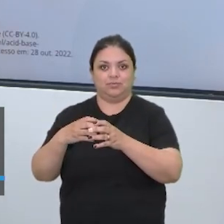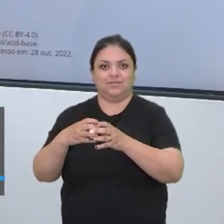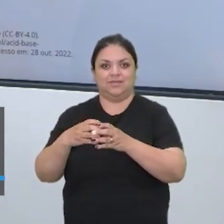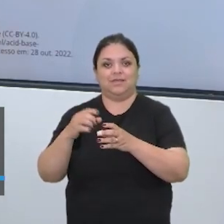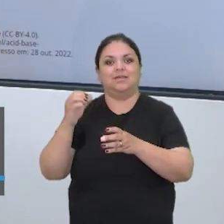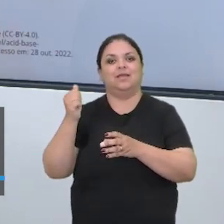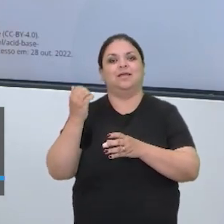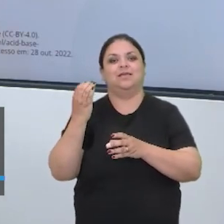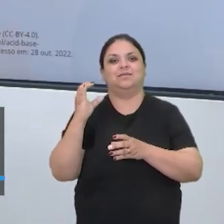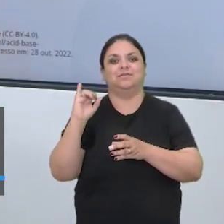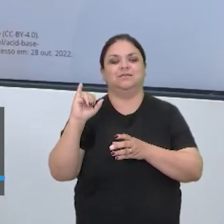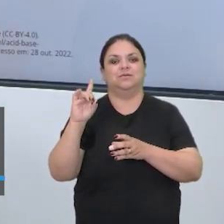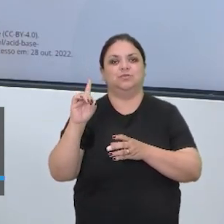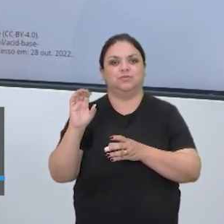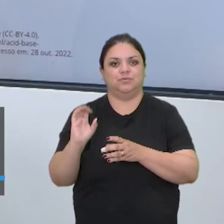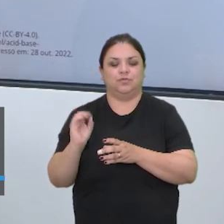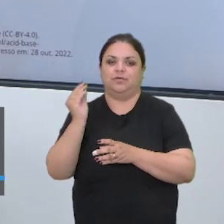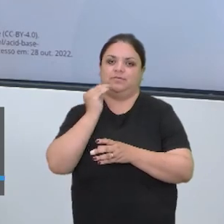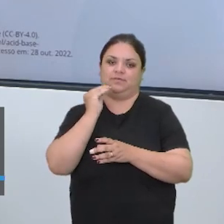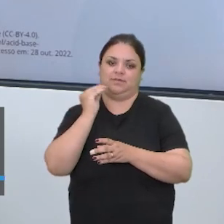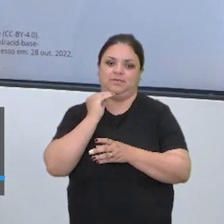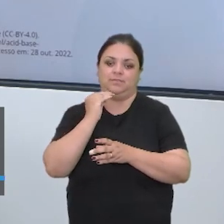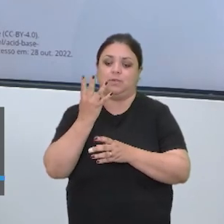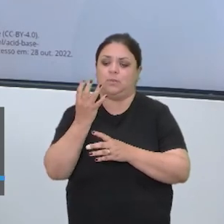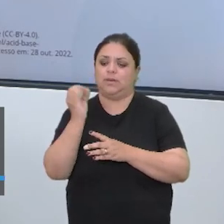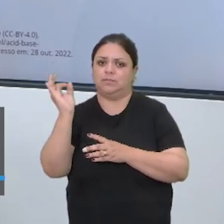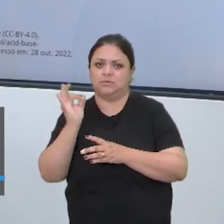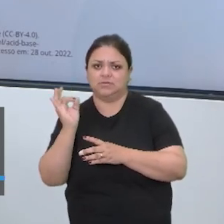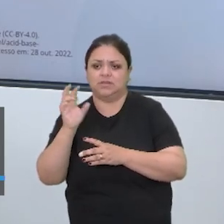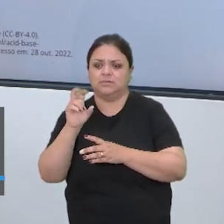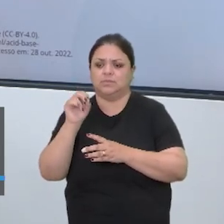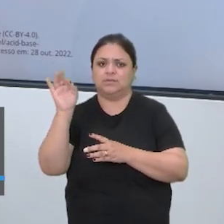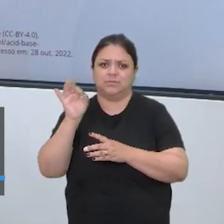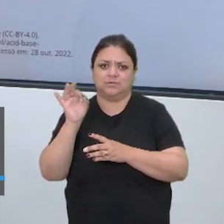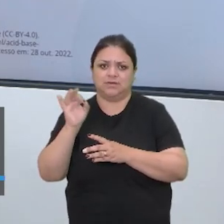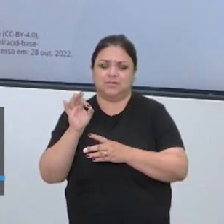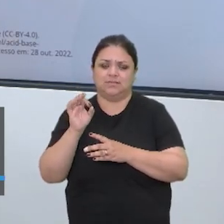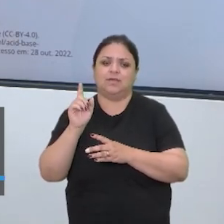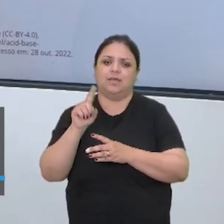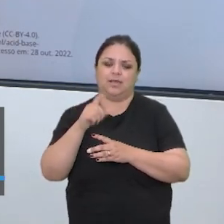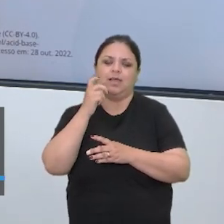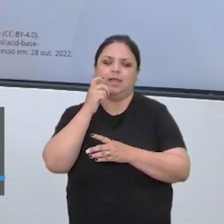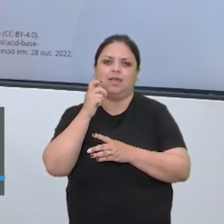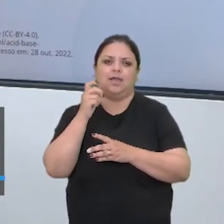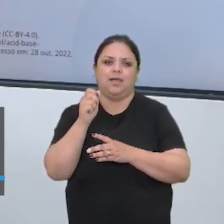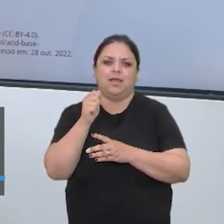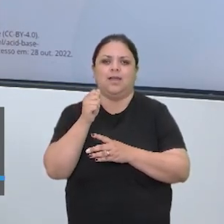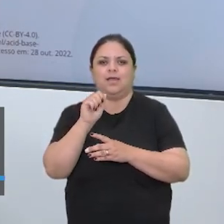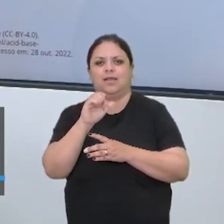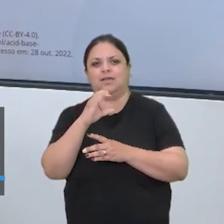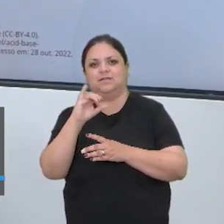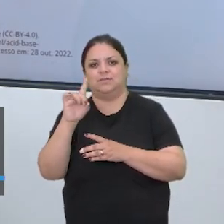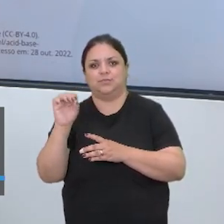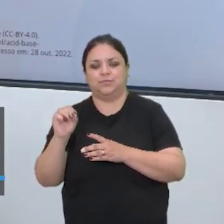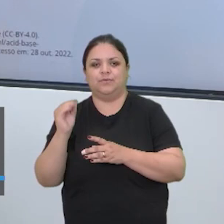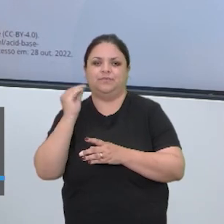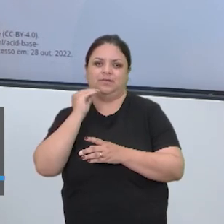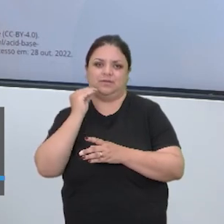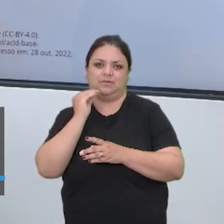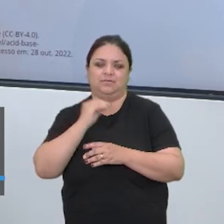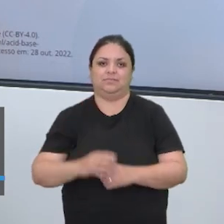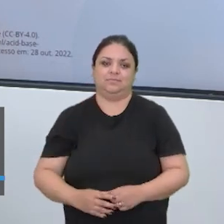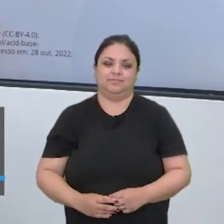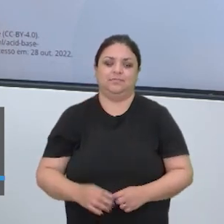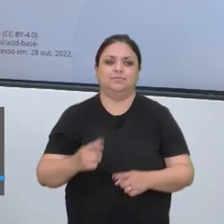tá? Então, por exemplo, 50%, 40% de ionização são ácidos que a gente considera ácidos fracos, porque não